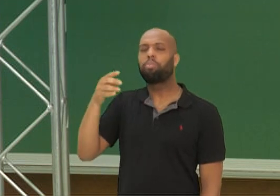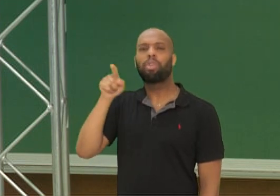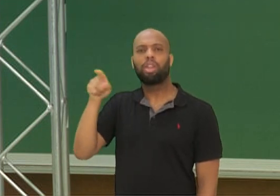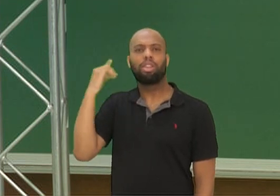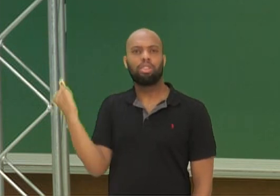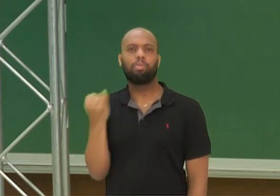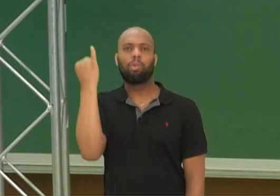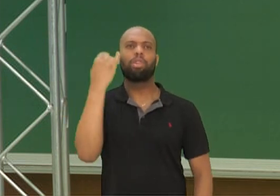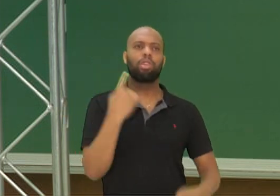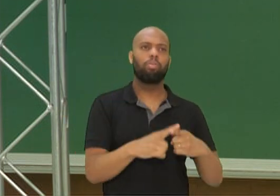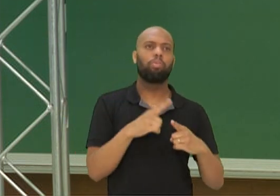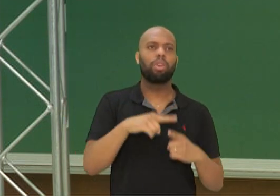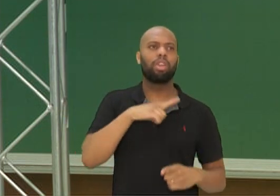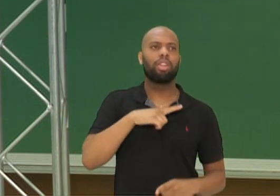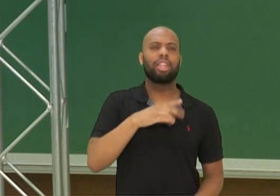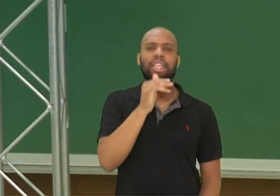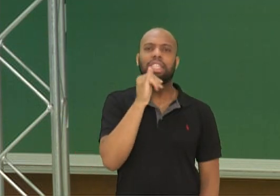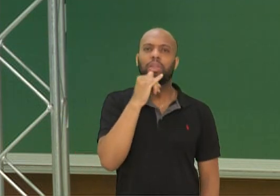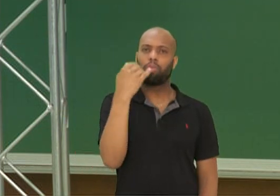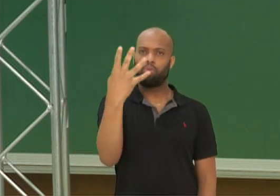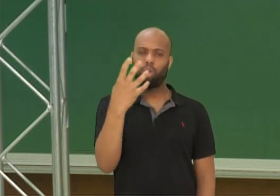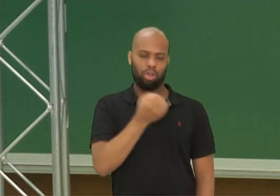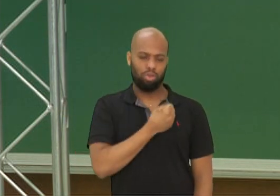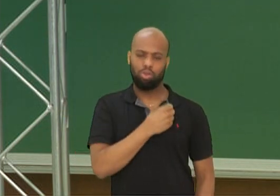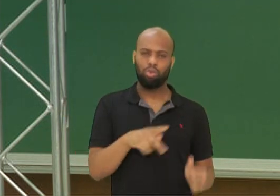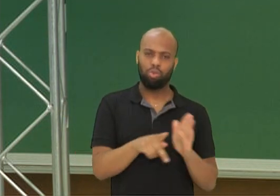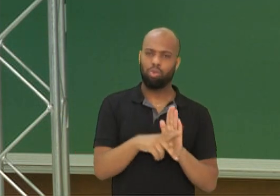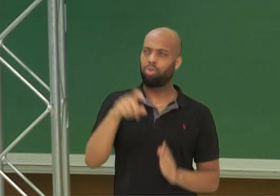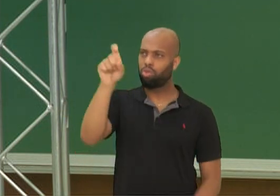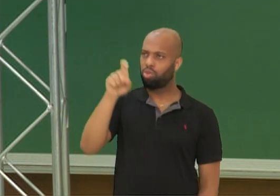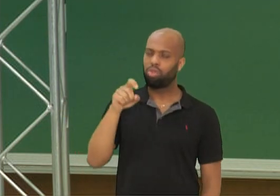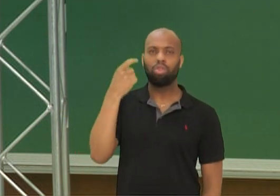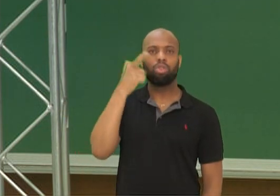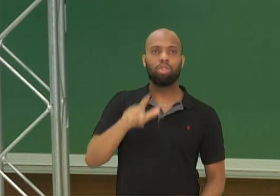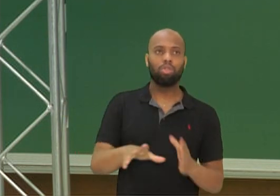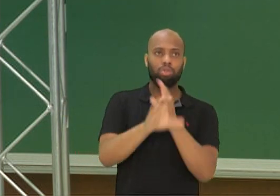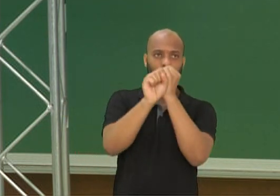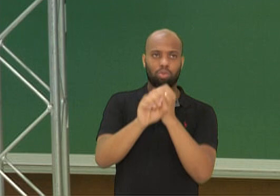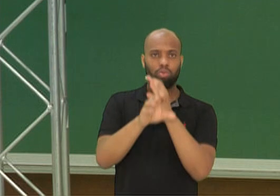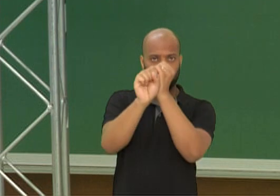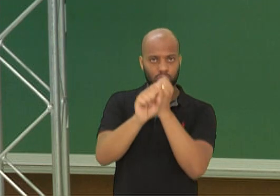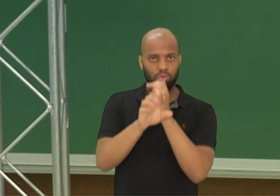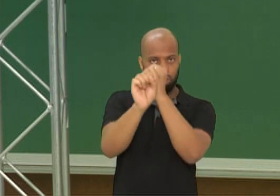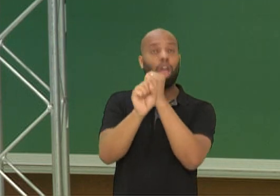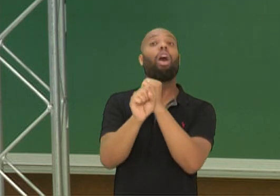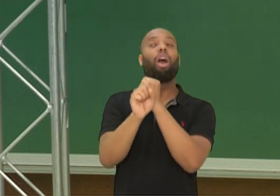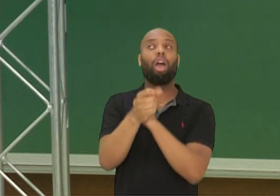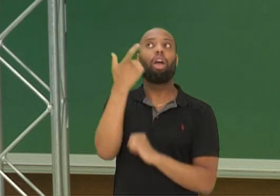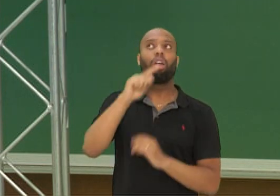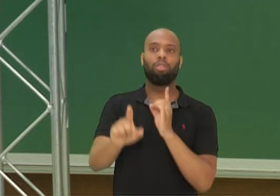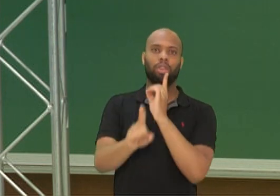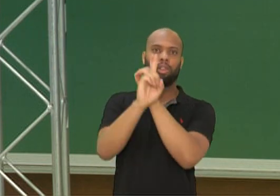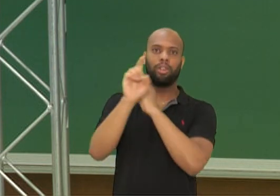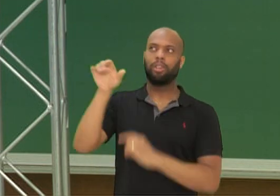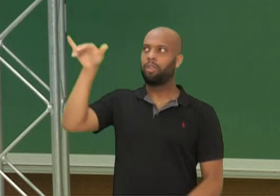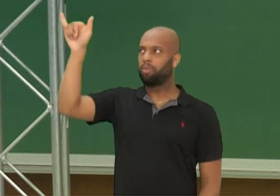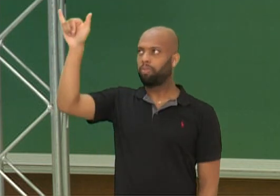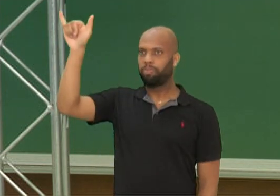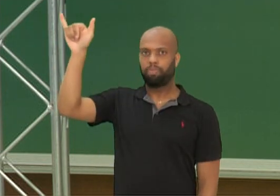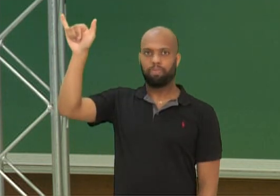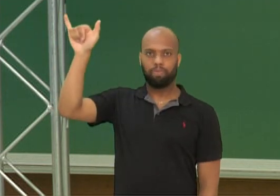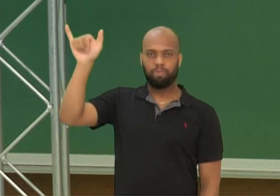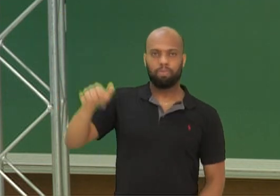importante? Você define ali 4 valores de x e calcula os 4 valores de y correspondentes. Você vai